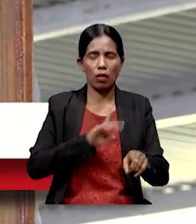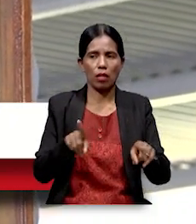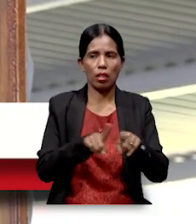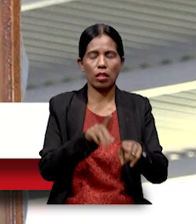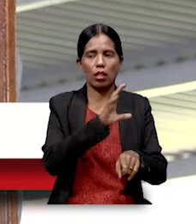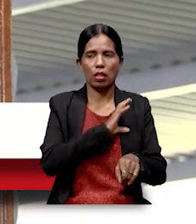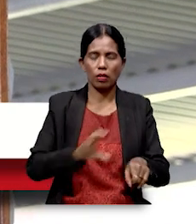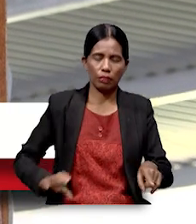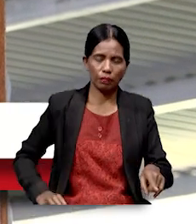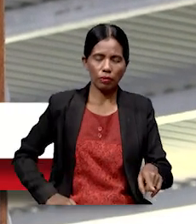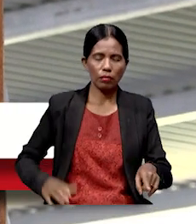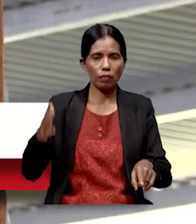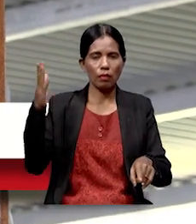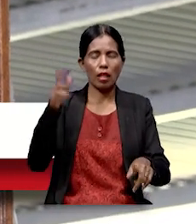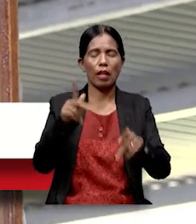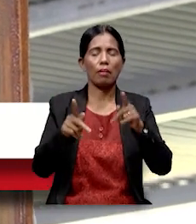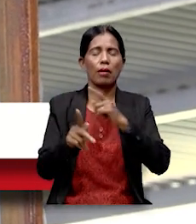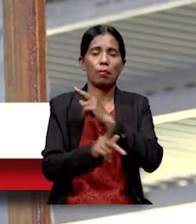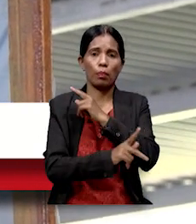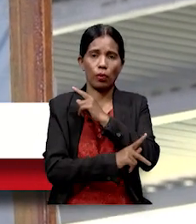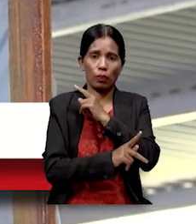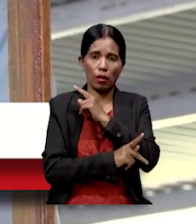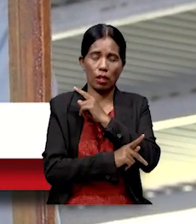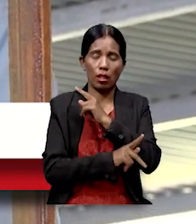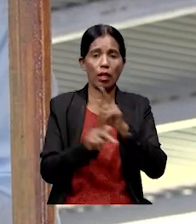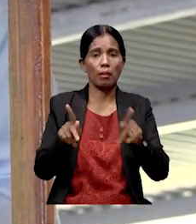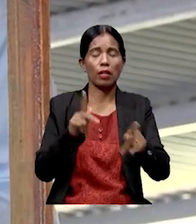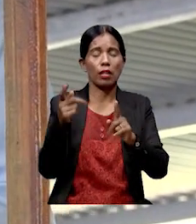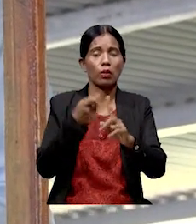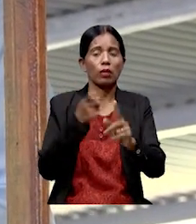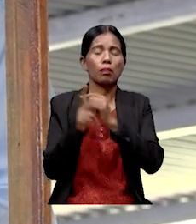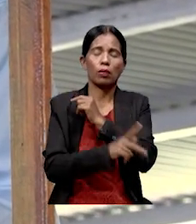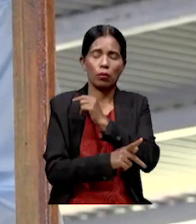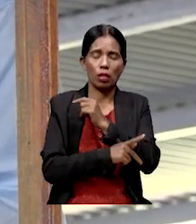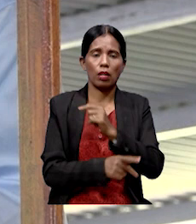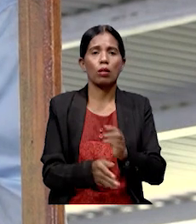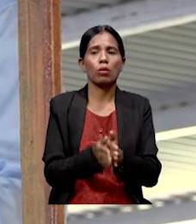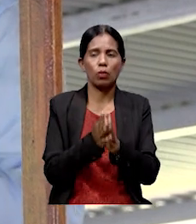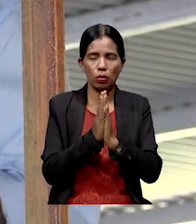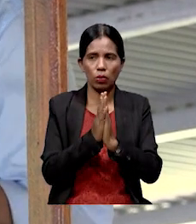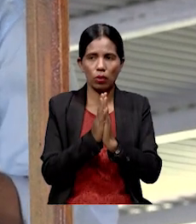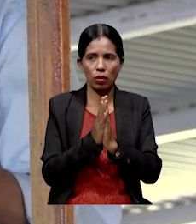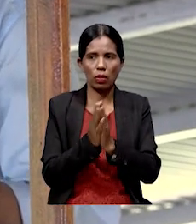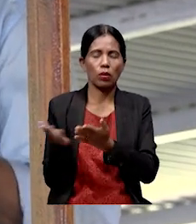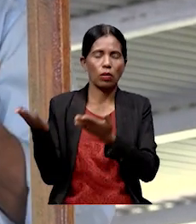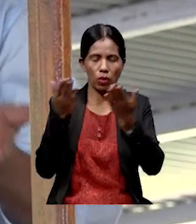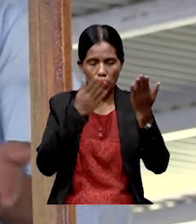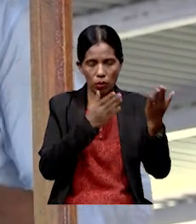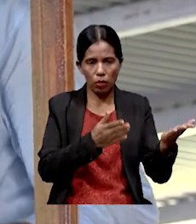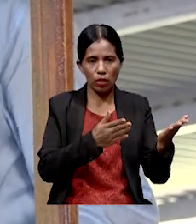portugueses e a Fátima de Bá, puxo a glória da estátua